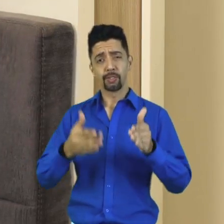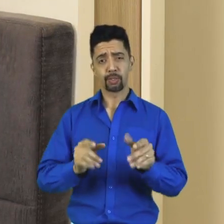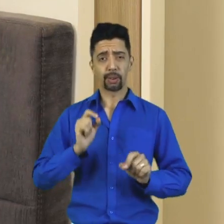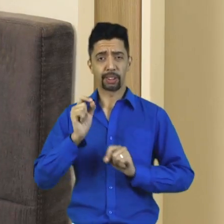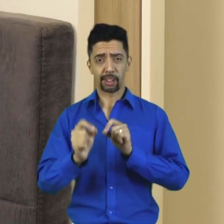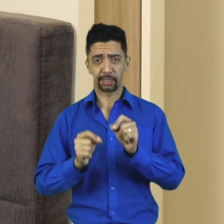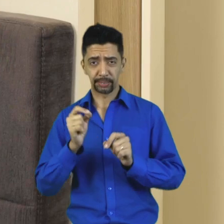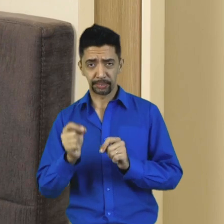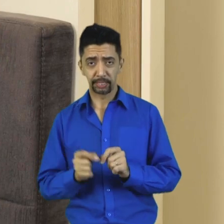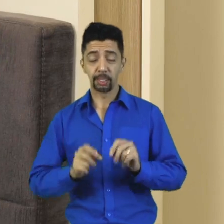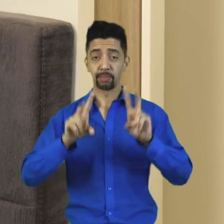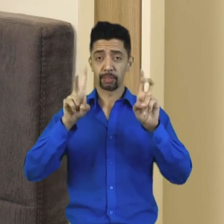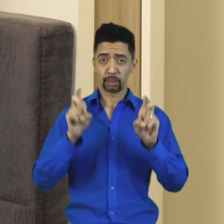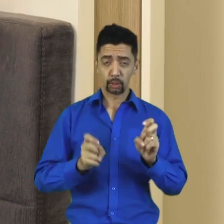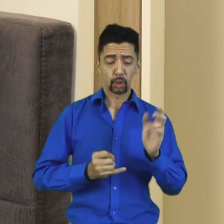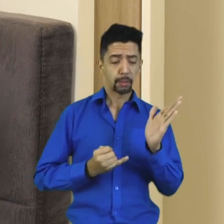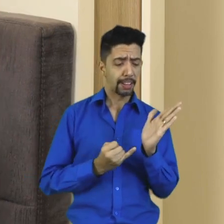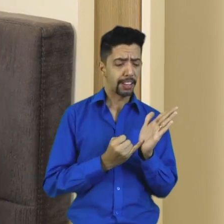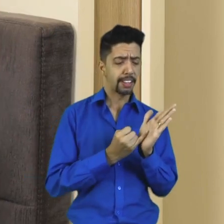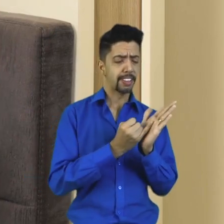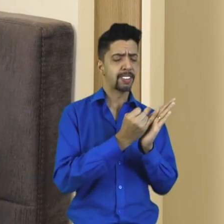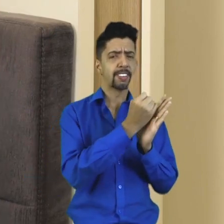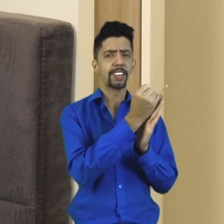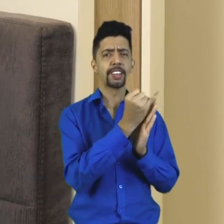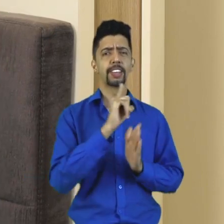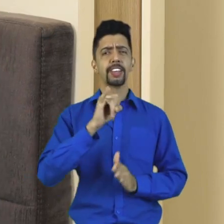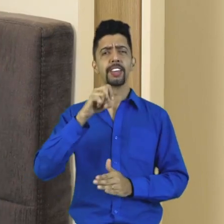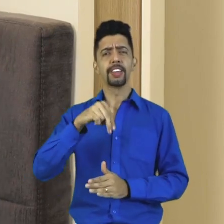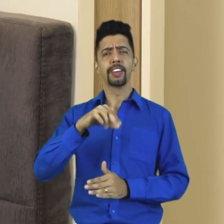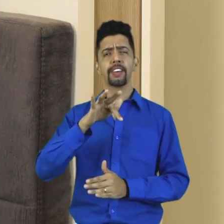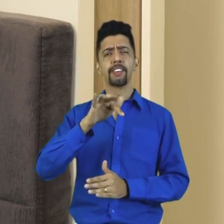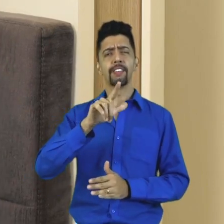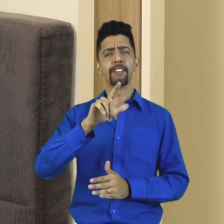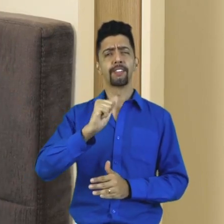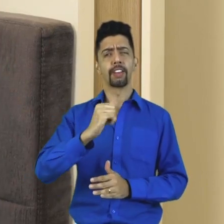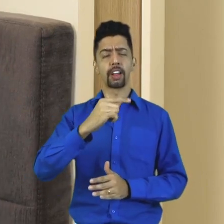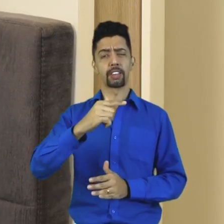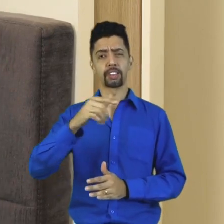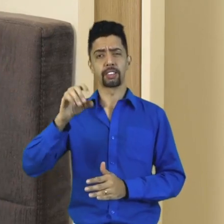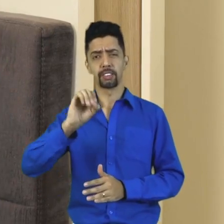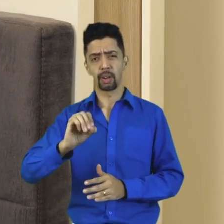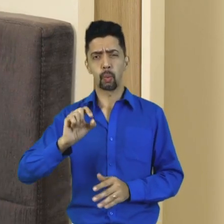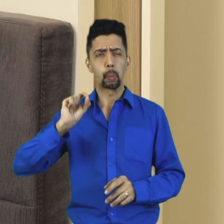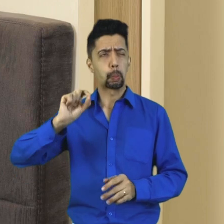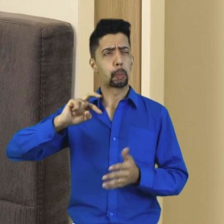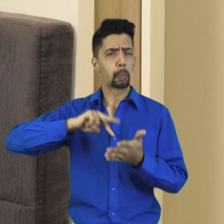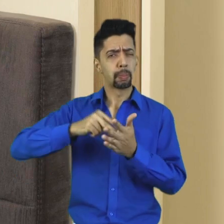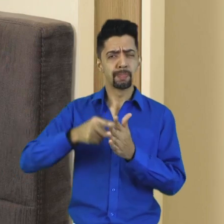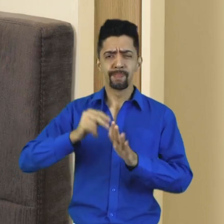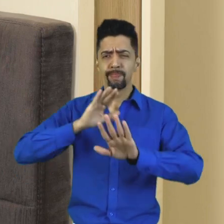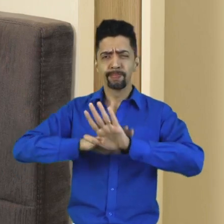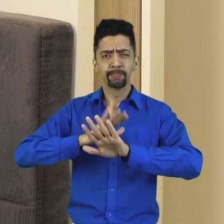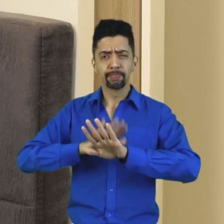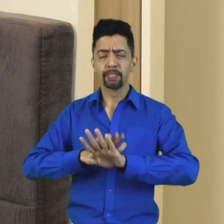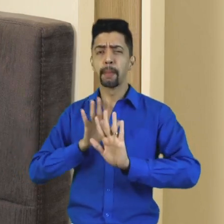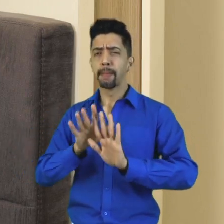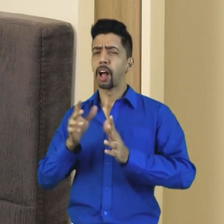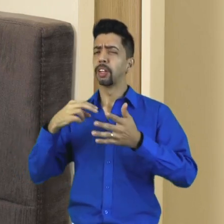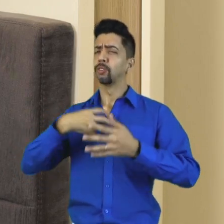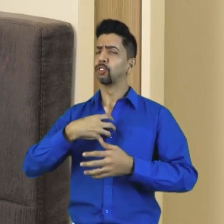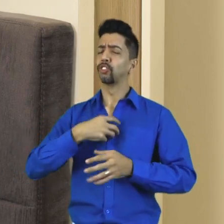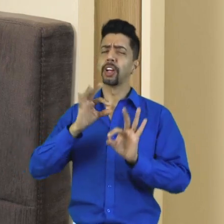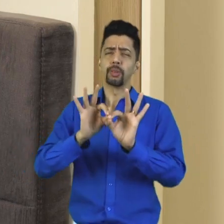vídeo para a gente desmistificar. Como é que seria de verdade a gente entender inflação de uma